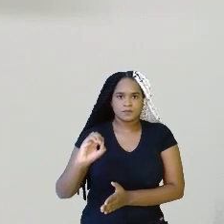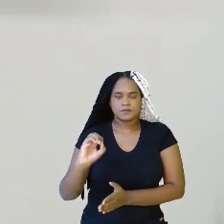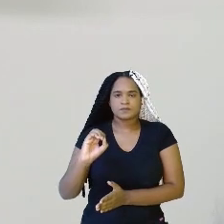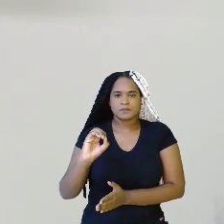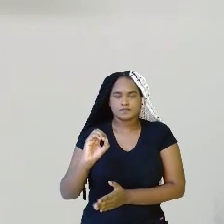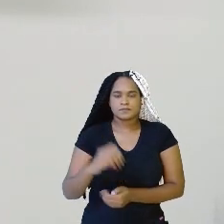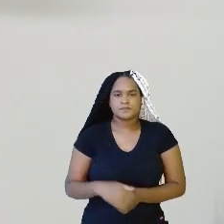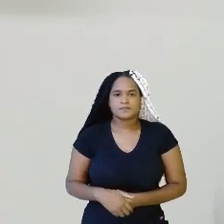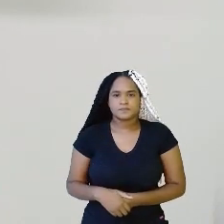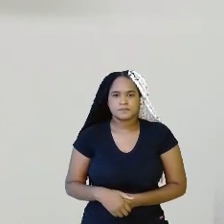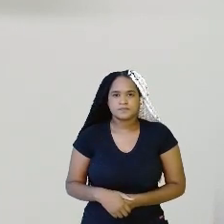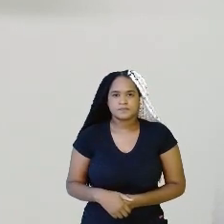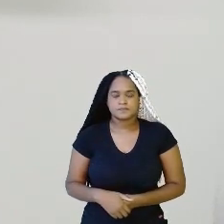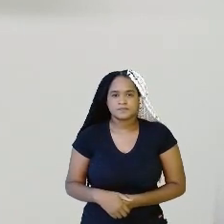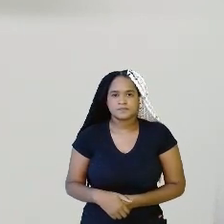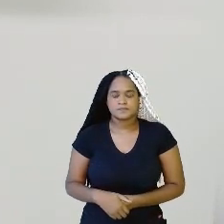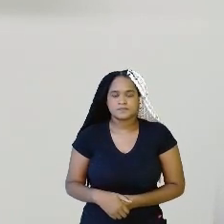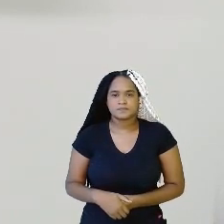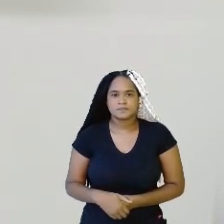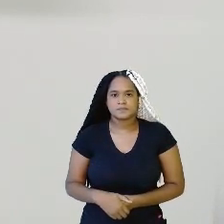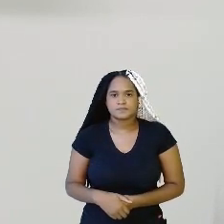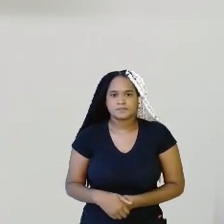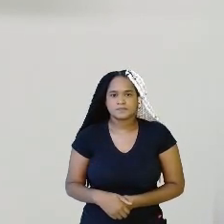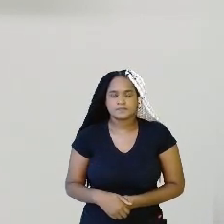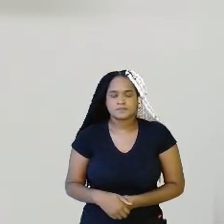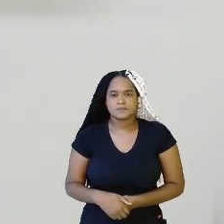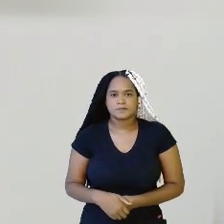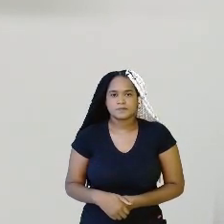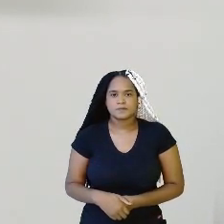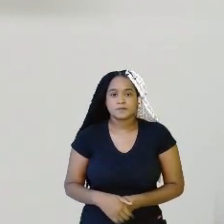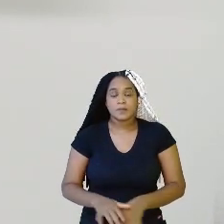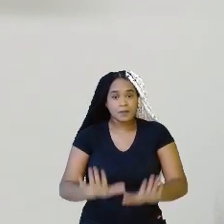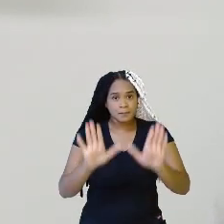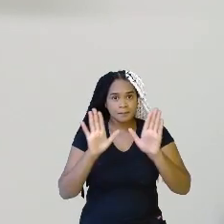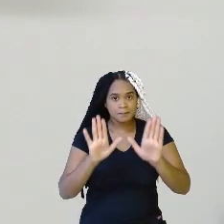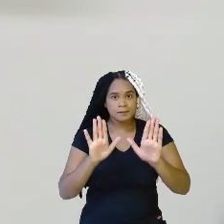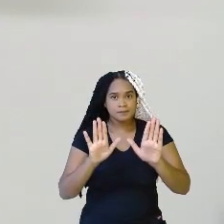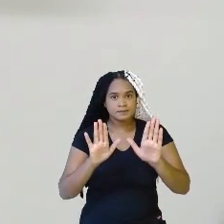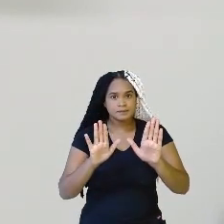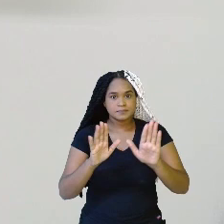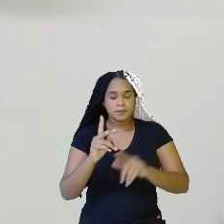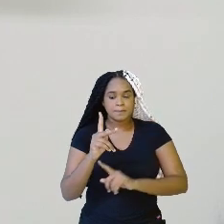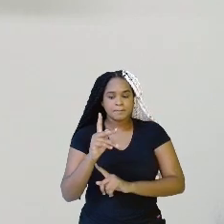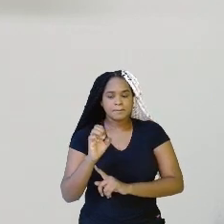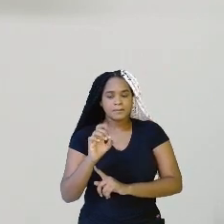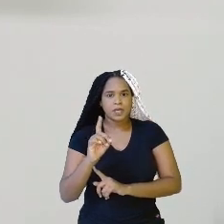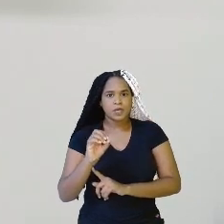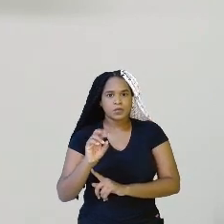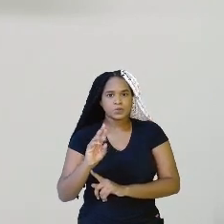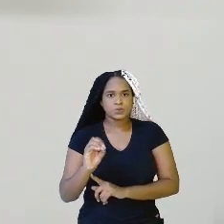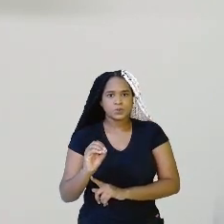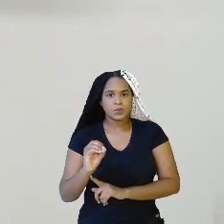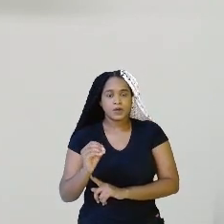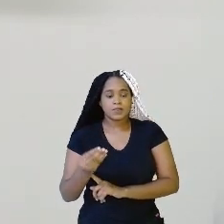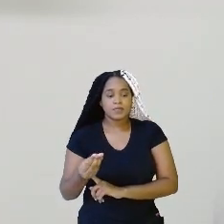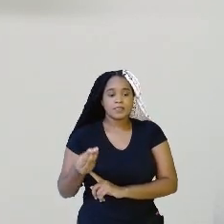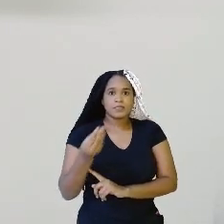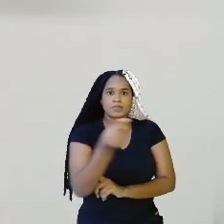lanche. Beleza. Ele gastou esse valor. Só que ele pagou